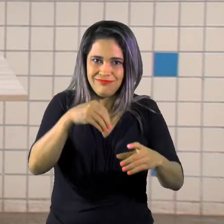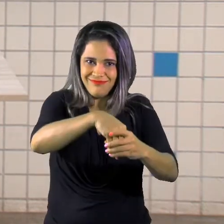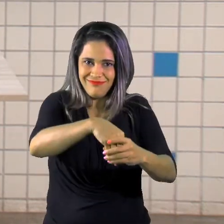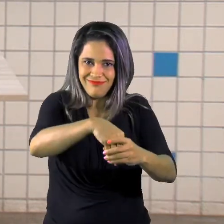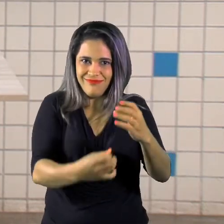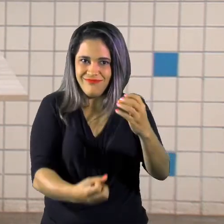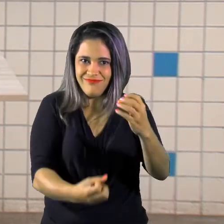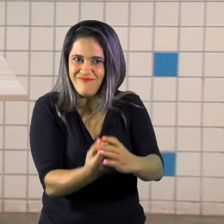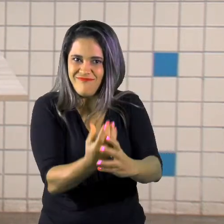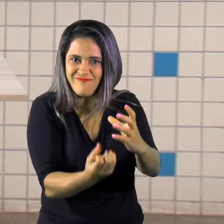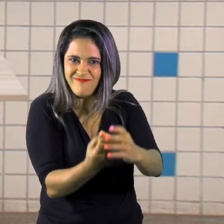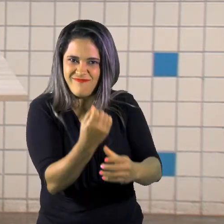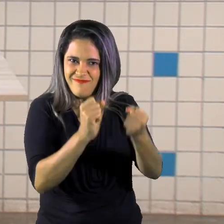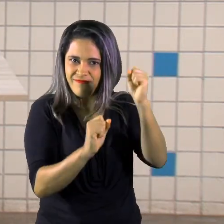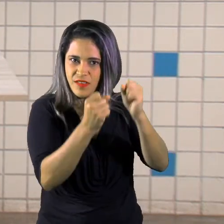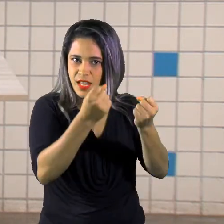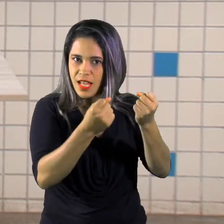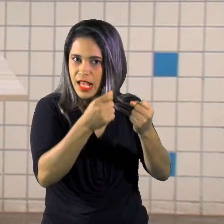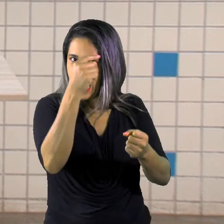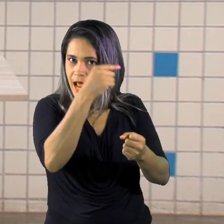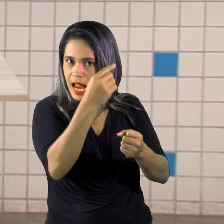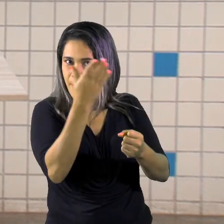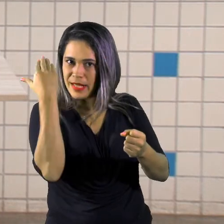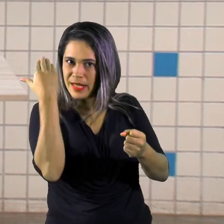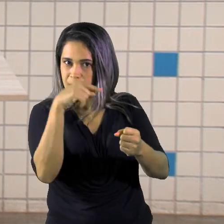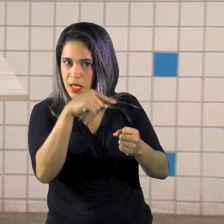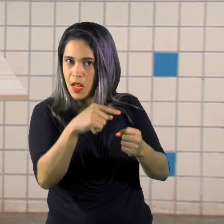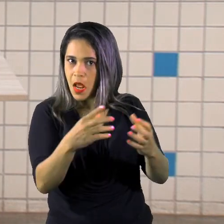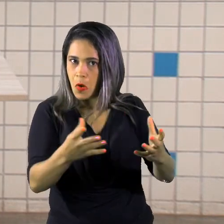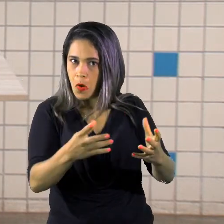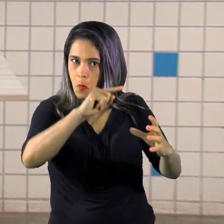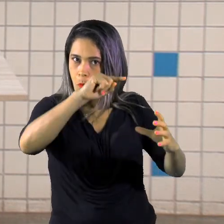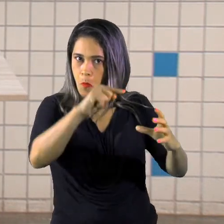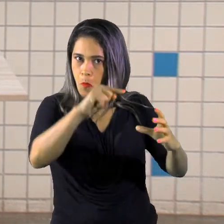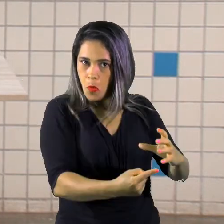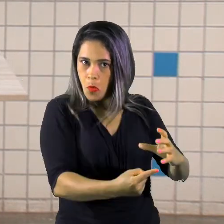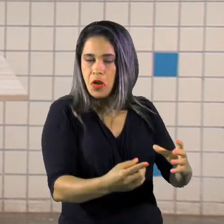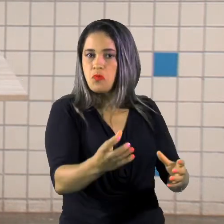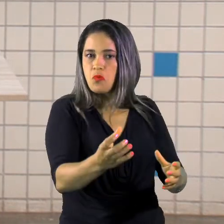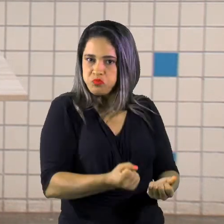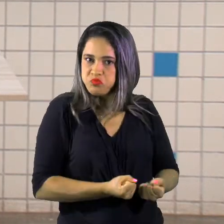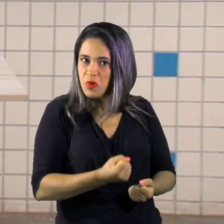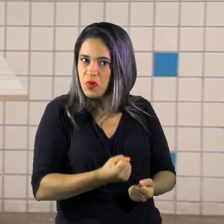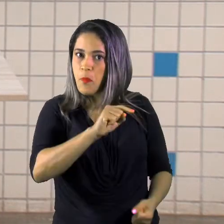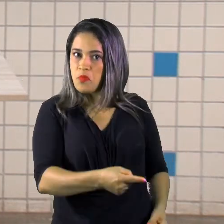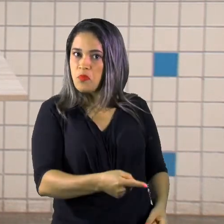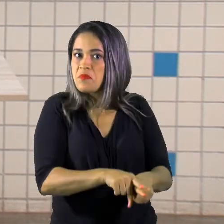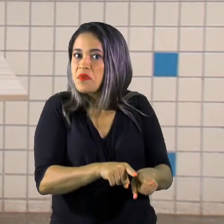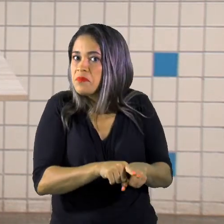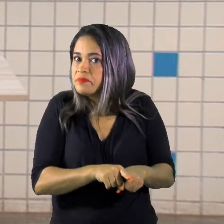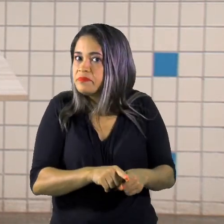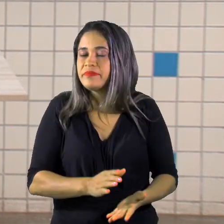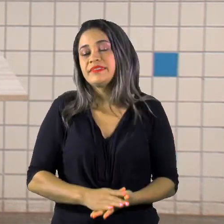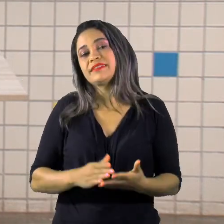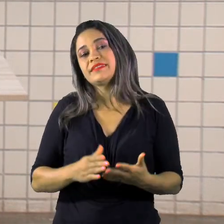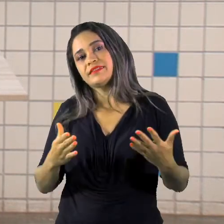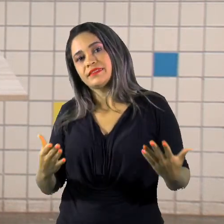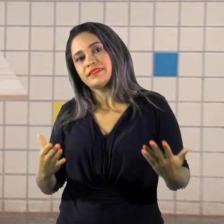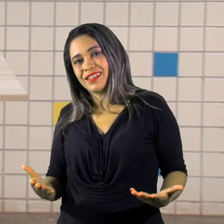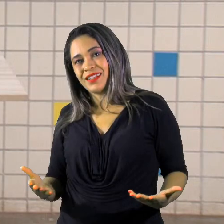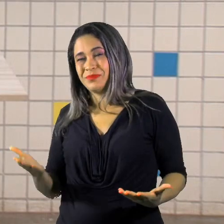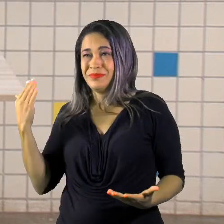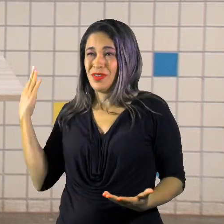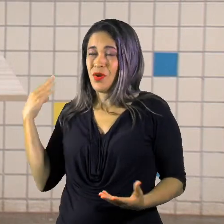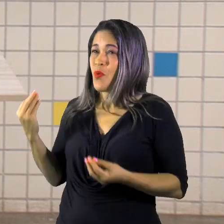naquela época, ele produziu 1.000 e lucrou com 1.000, tá, pessoal? Lembrando, condição de trabalho nessa